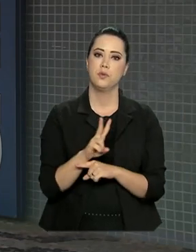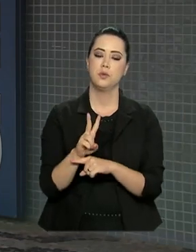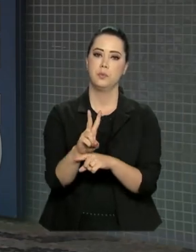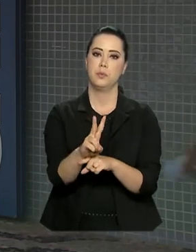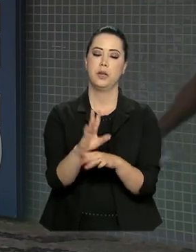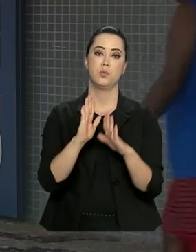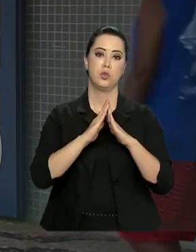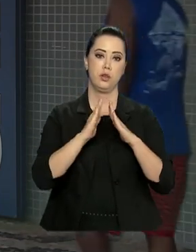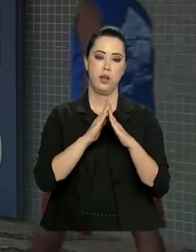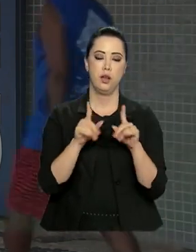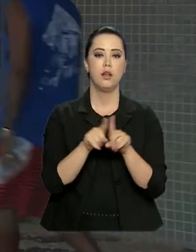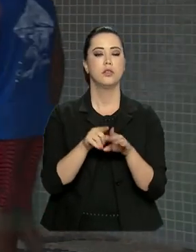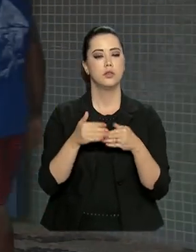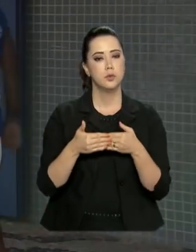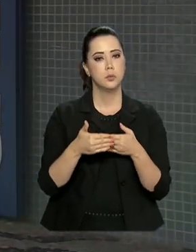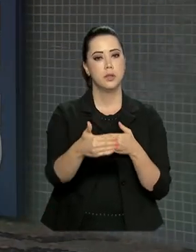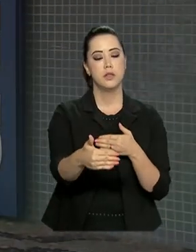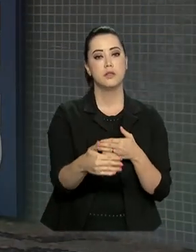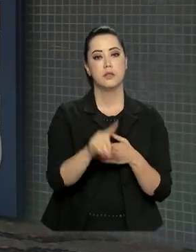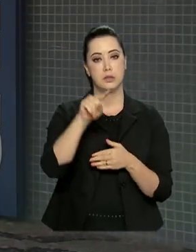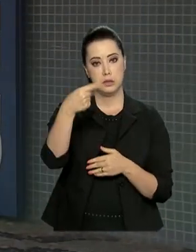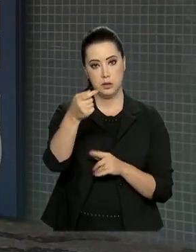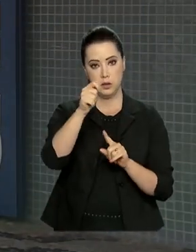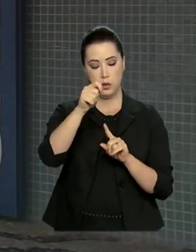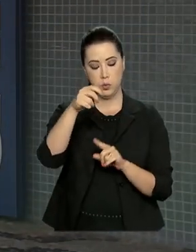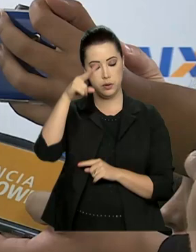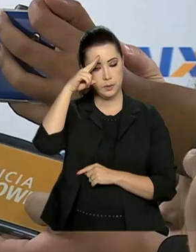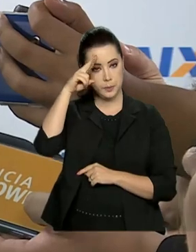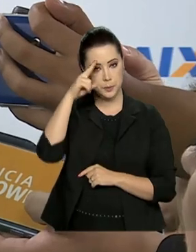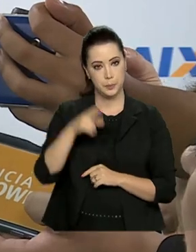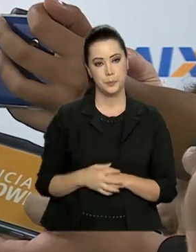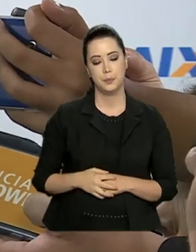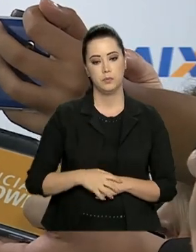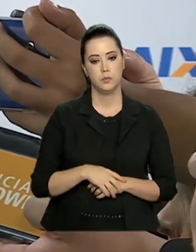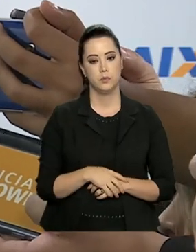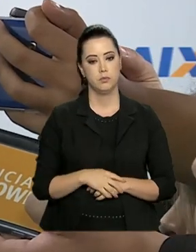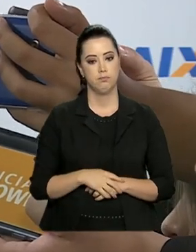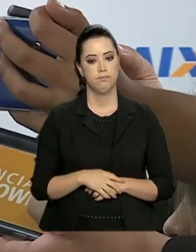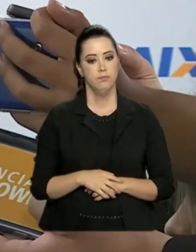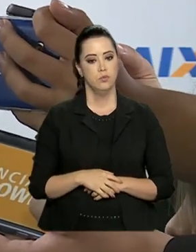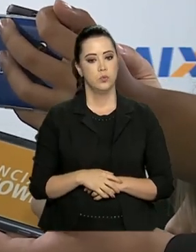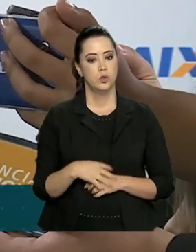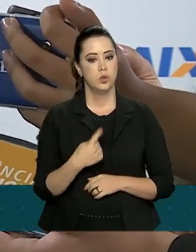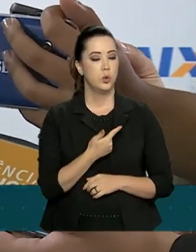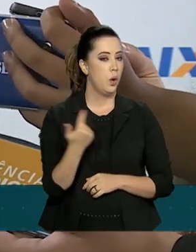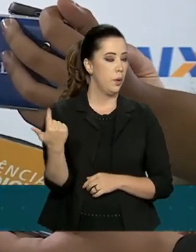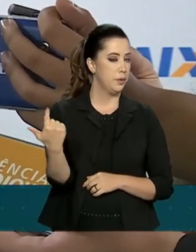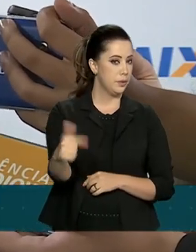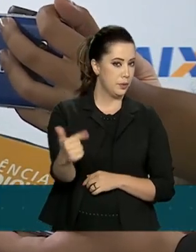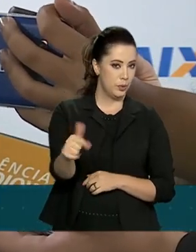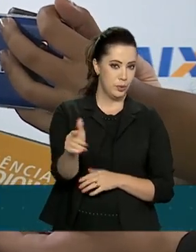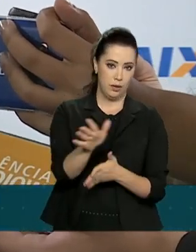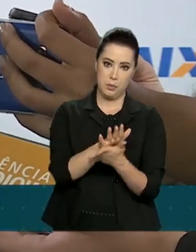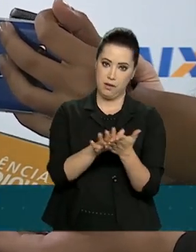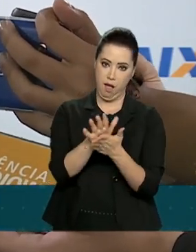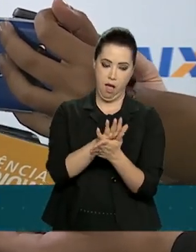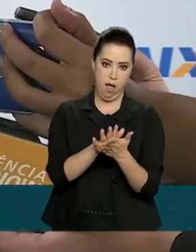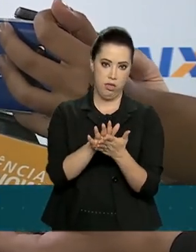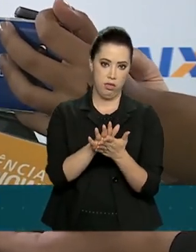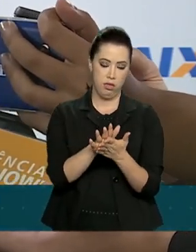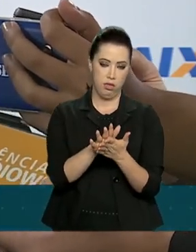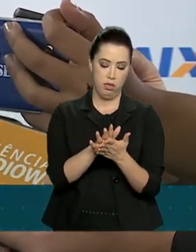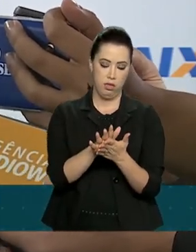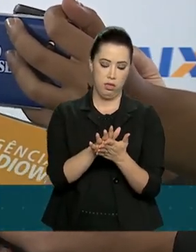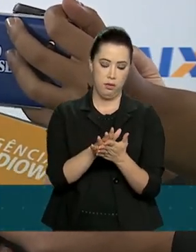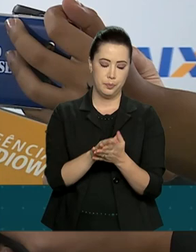imobiliários e passa a valer a partir da próxima segunda-feira. Nós não temos uma demanda por crédito imobiliário